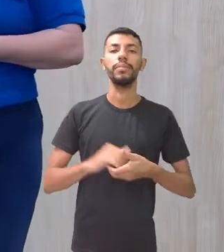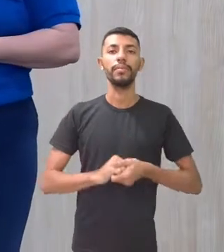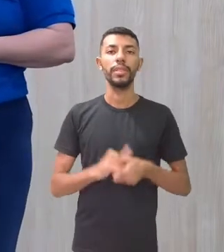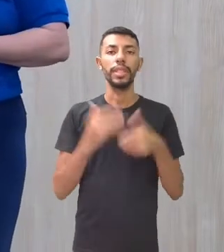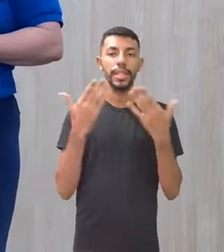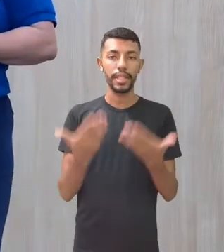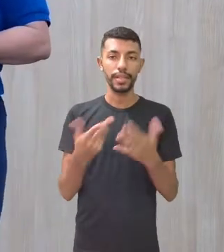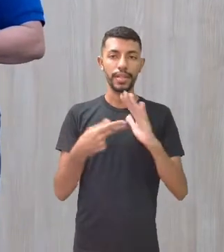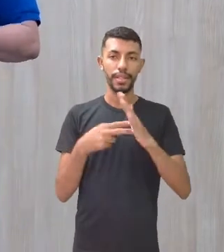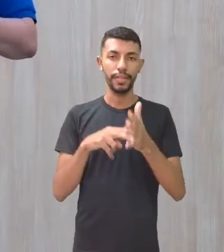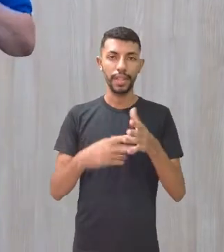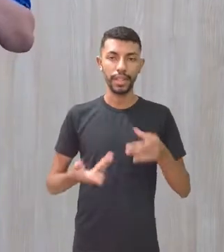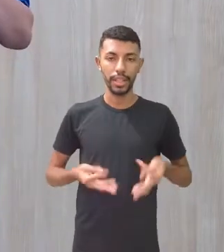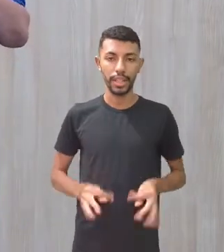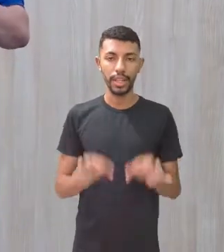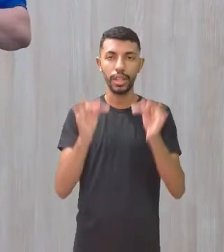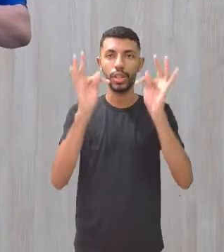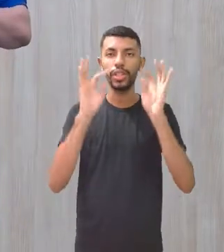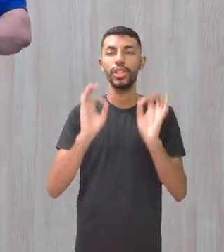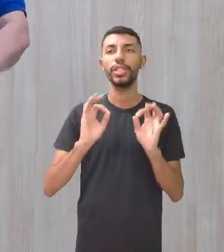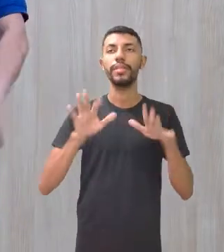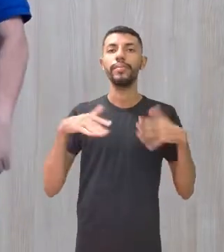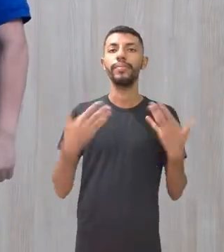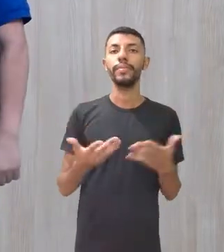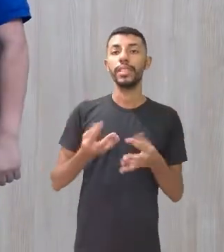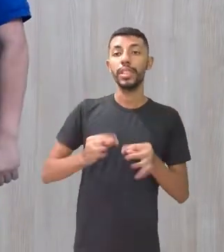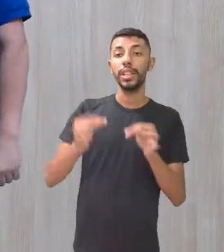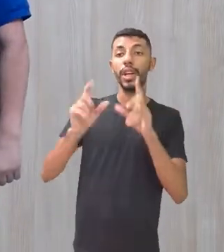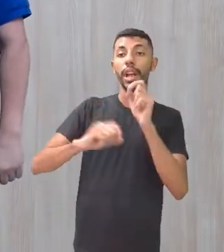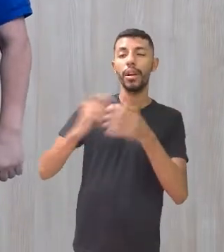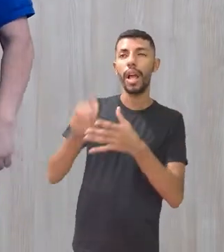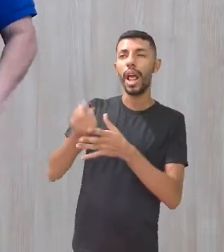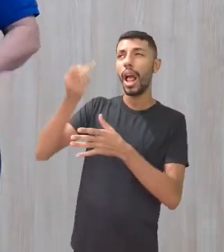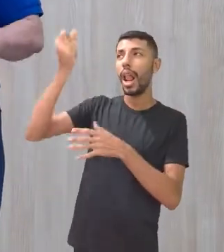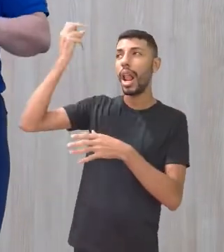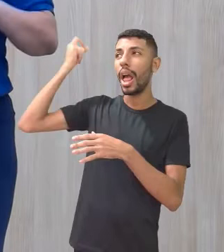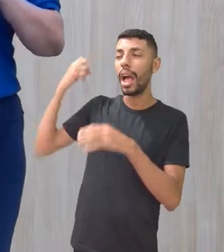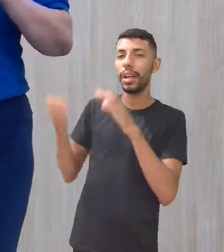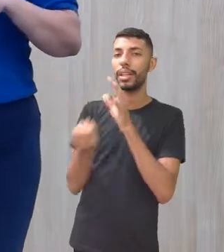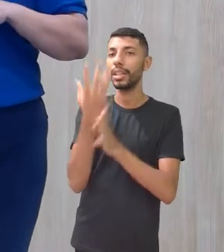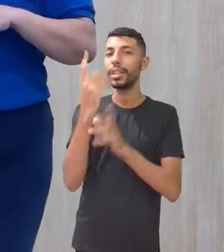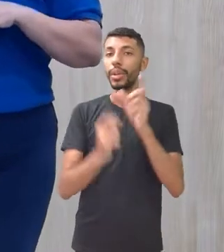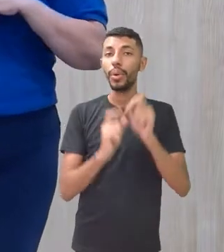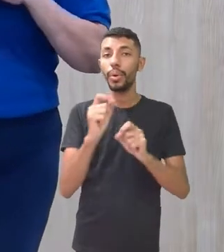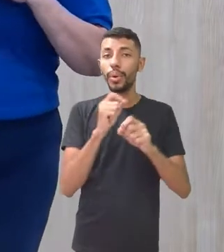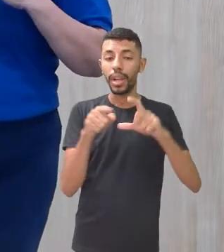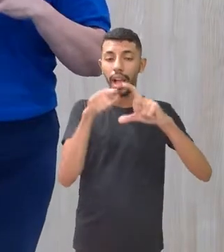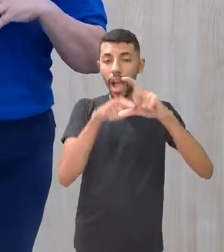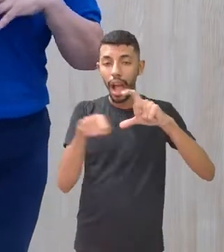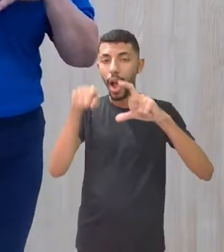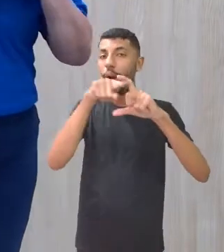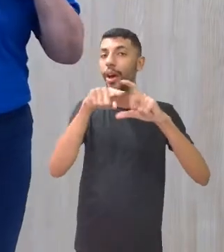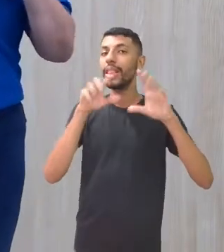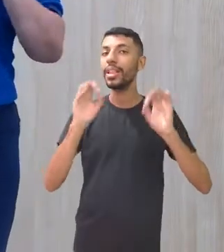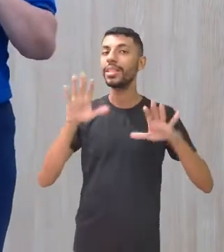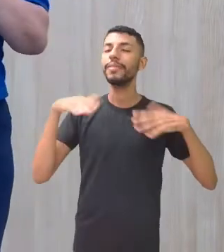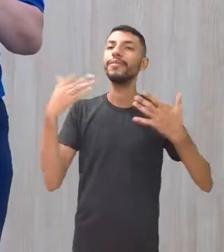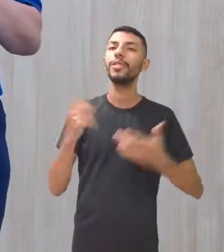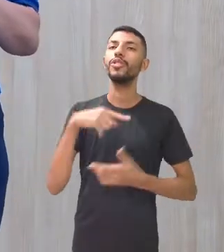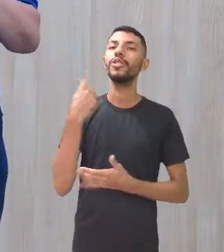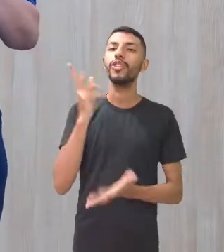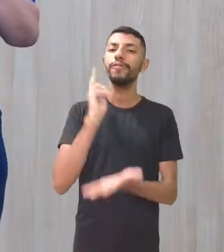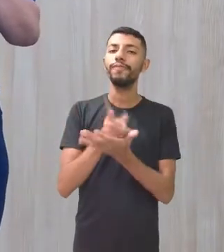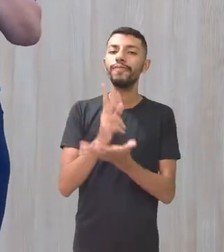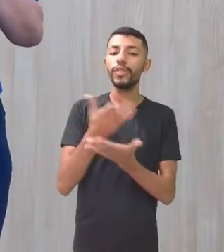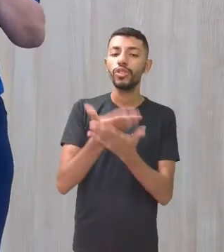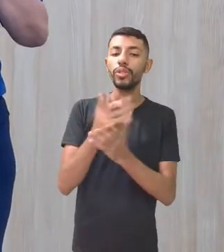isso é tecnologia. Então, a tecnologia começa lá com a invenção da roda, e a gente já tem visto sempre, né, que a